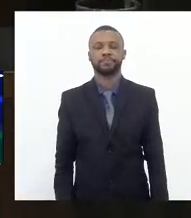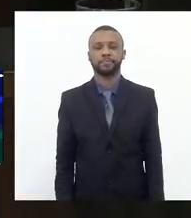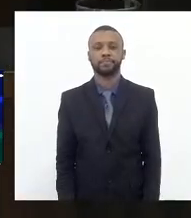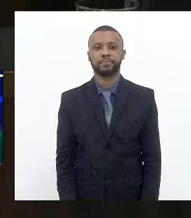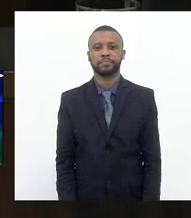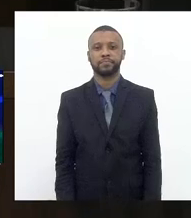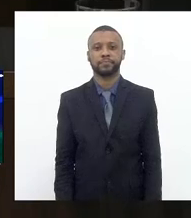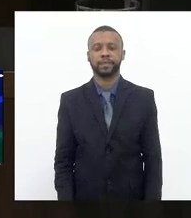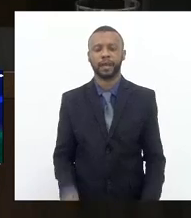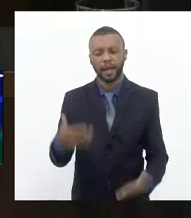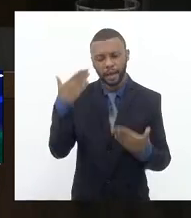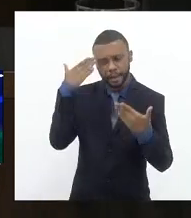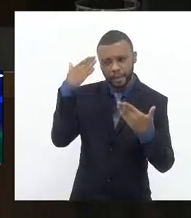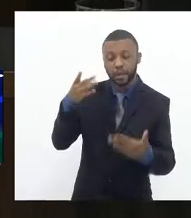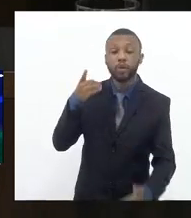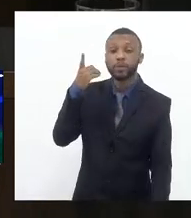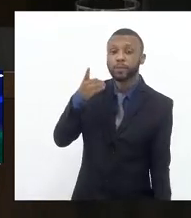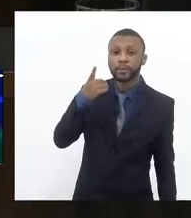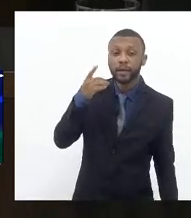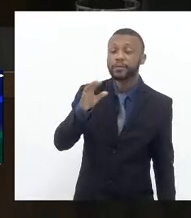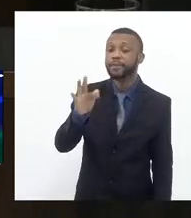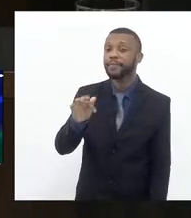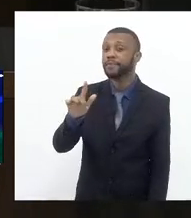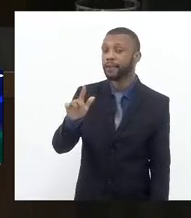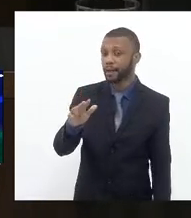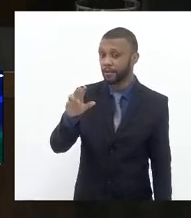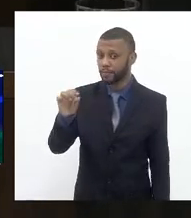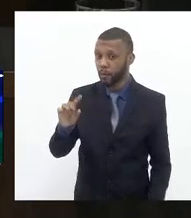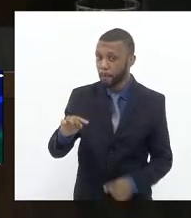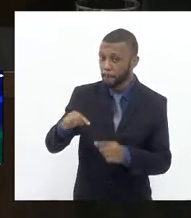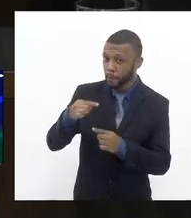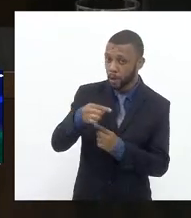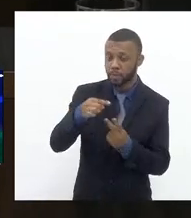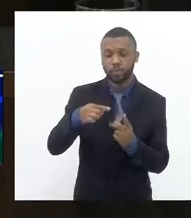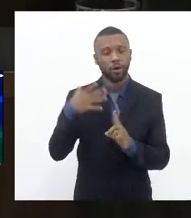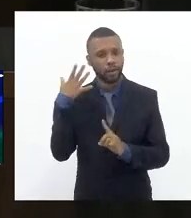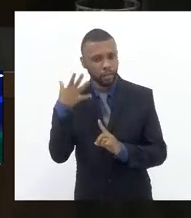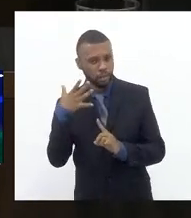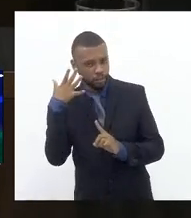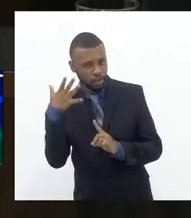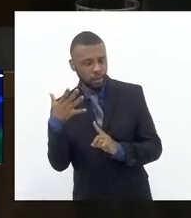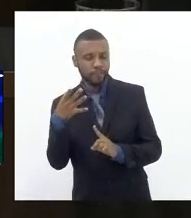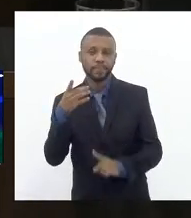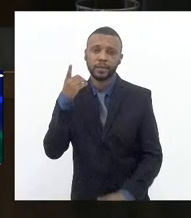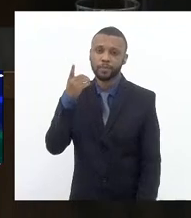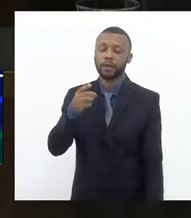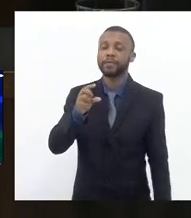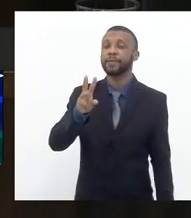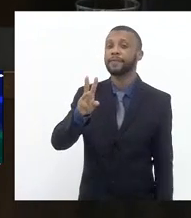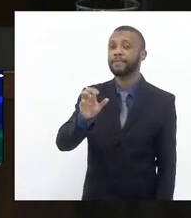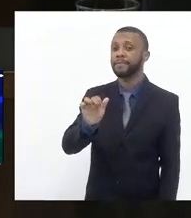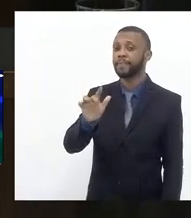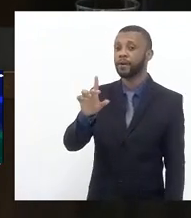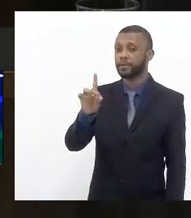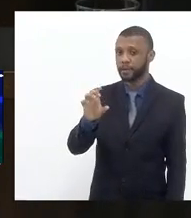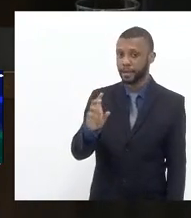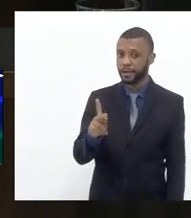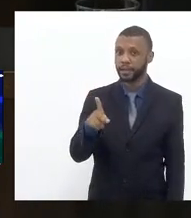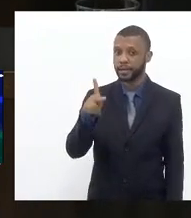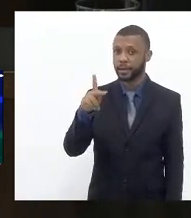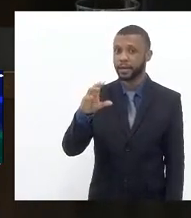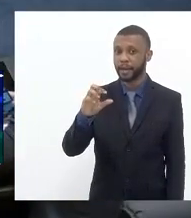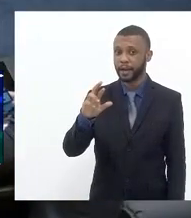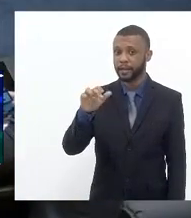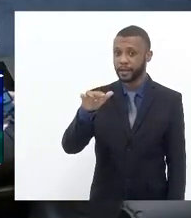Agradecendo ao deputado Flávio Serafini, próximo orador inscrito ao nome do deputado Valdec Carneiro. Vossa Excelência tem 10